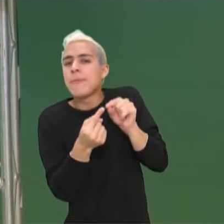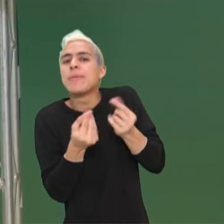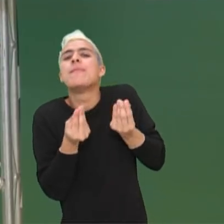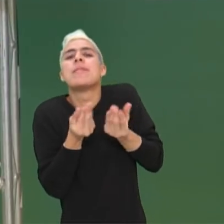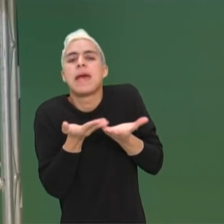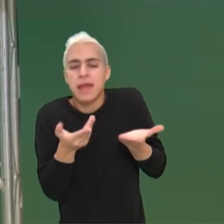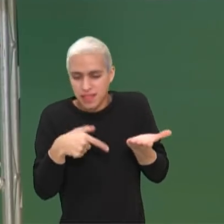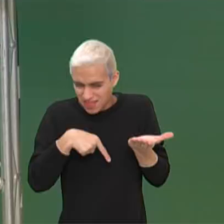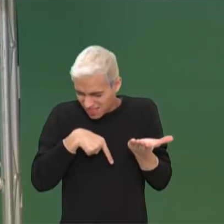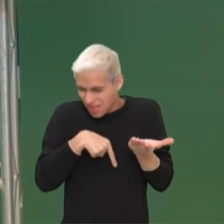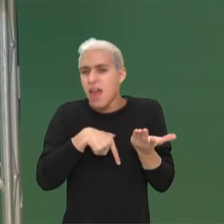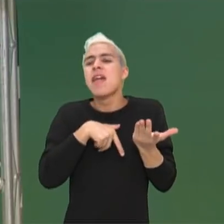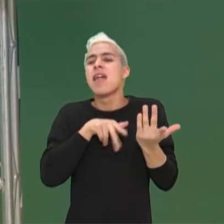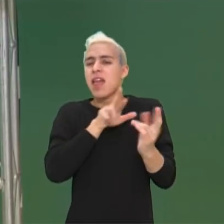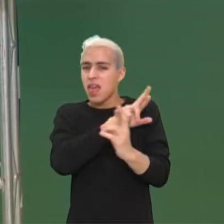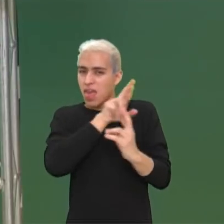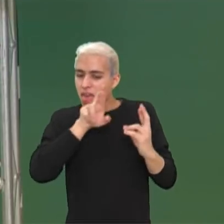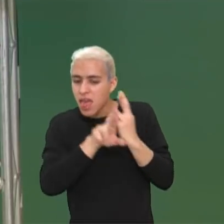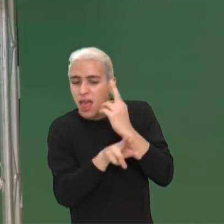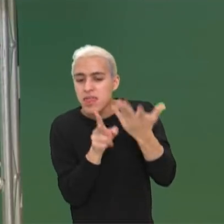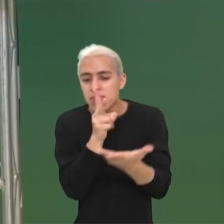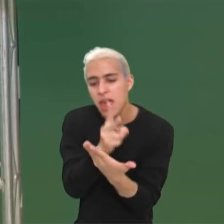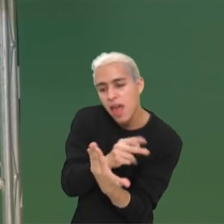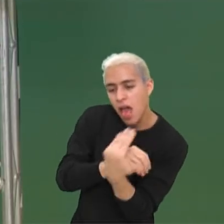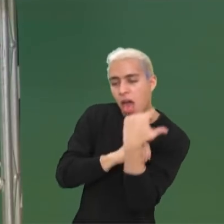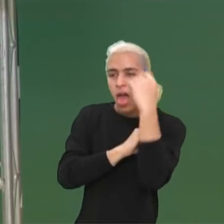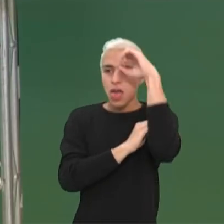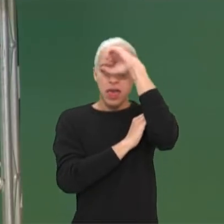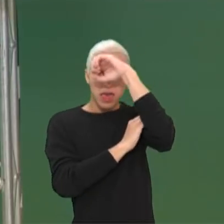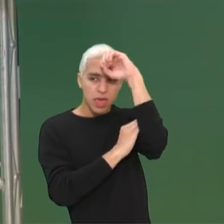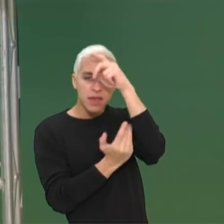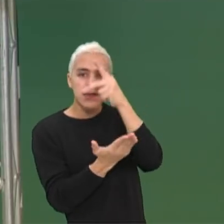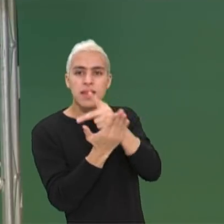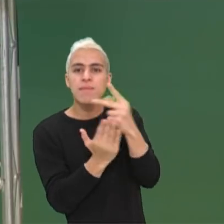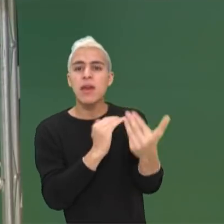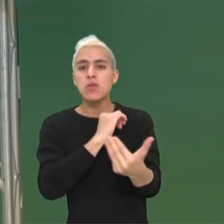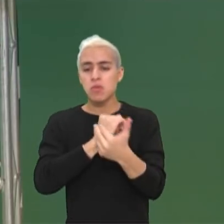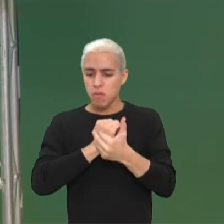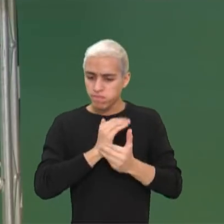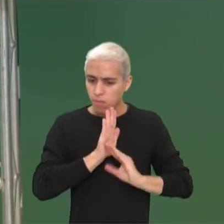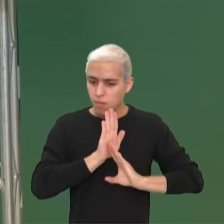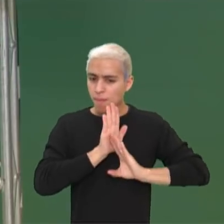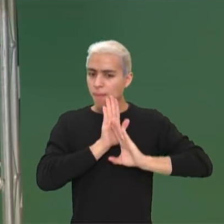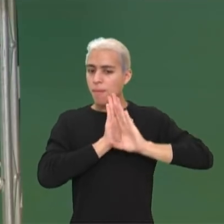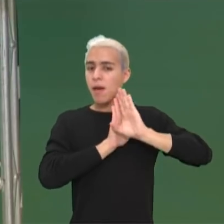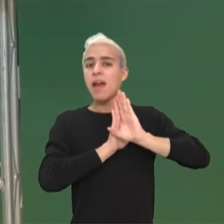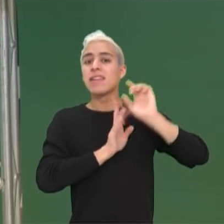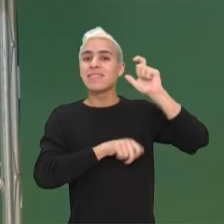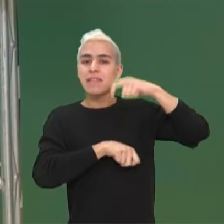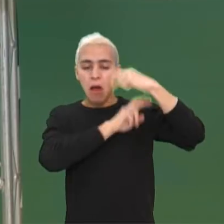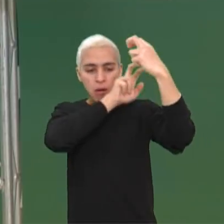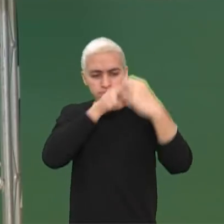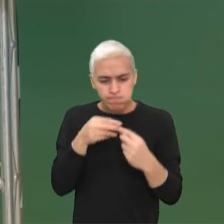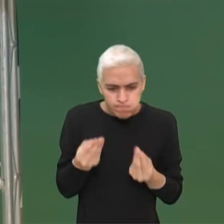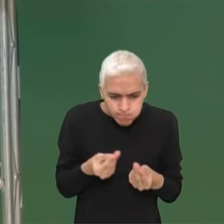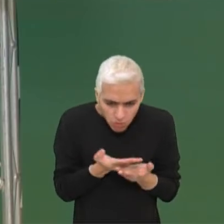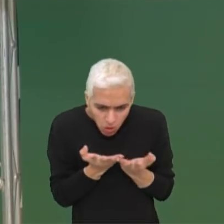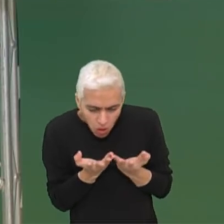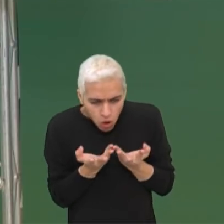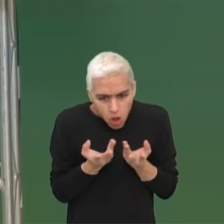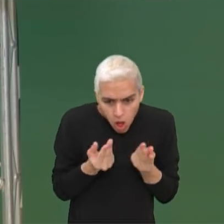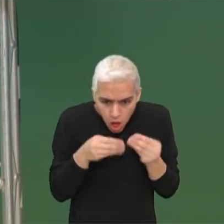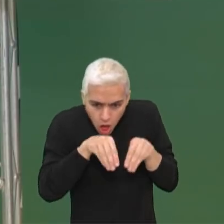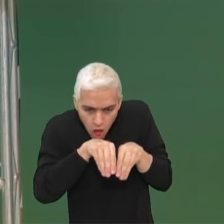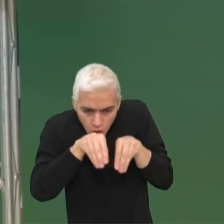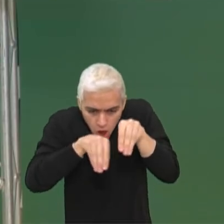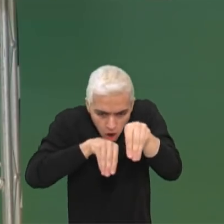Então, a gente sempre vai estar aprendendo, vamos estar se desenvolvendo quando a gente estiver jogando, né, um jogo de tabuleiro ou um jogo